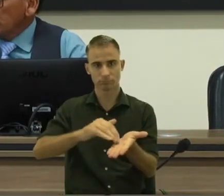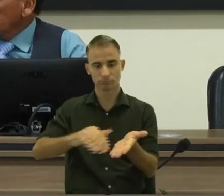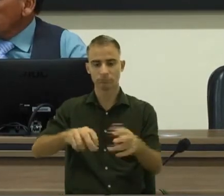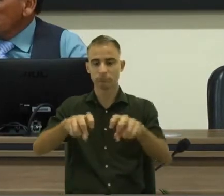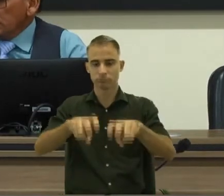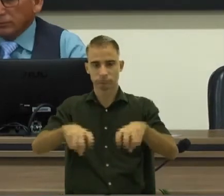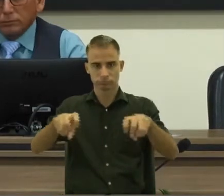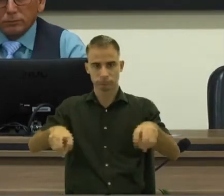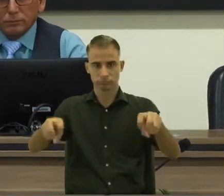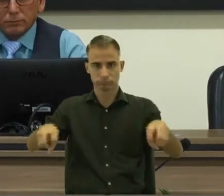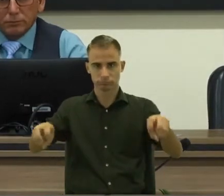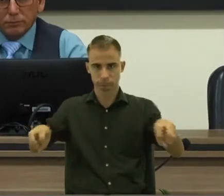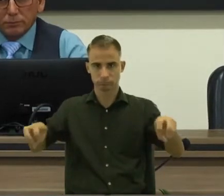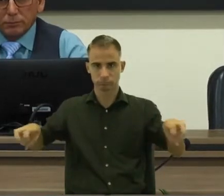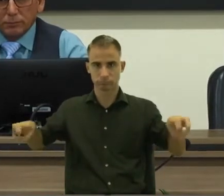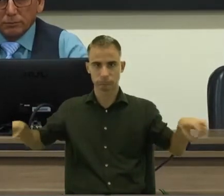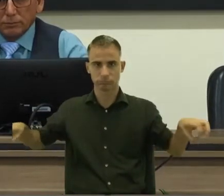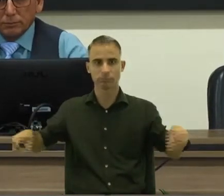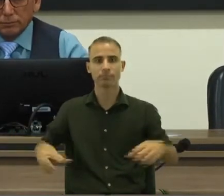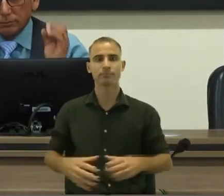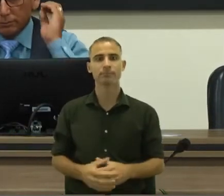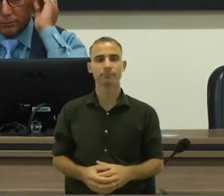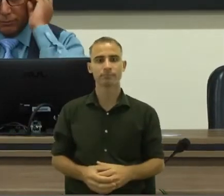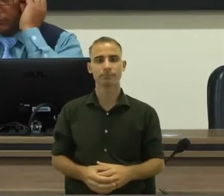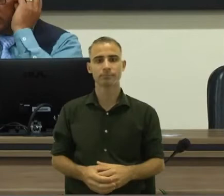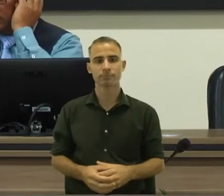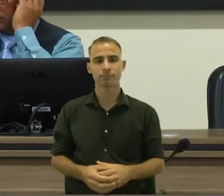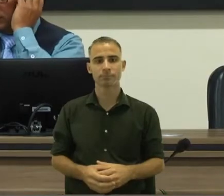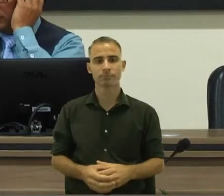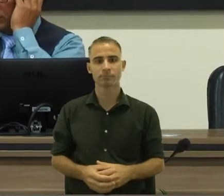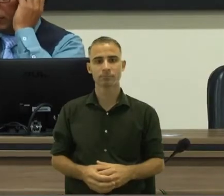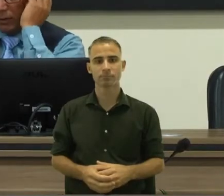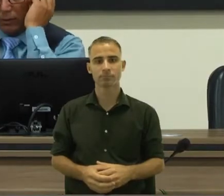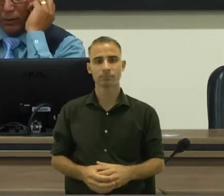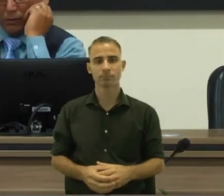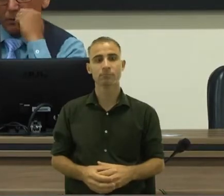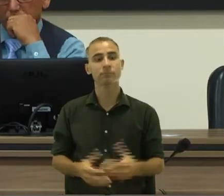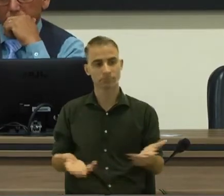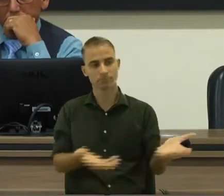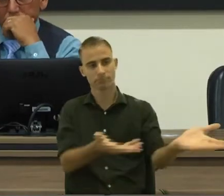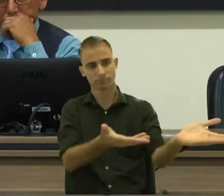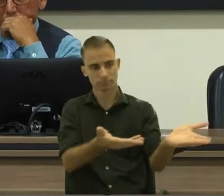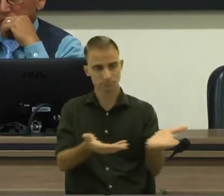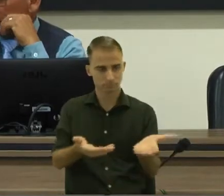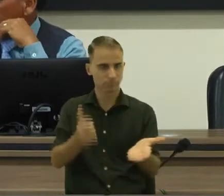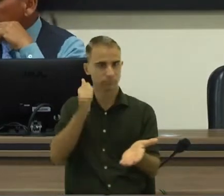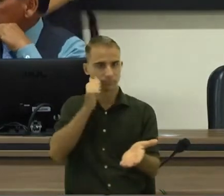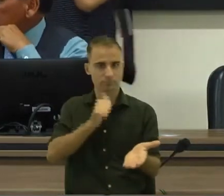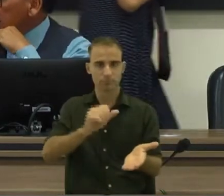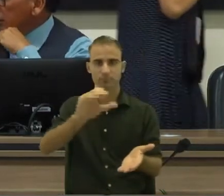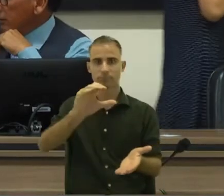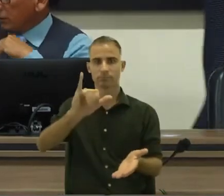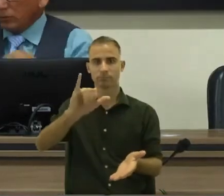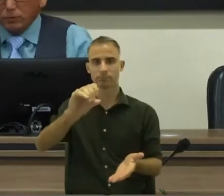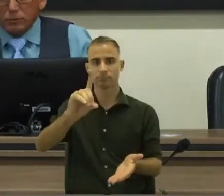também. Então, já poderia. Então, a Cidinha para dar o início aos trabalhos.